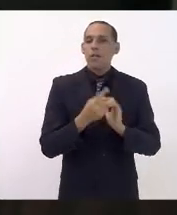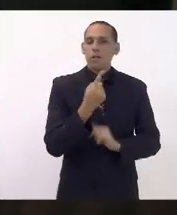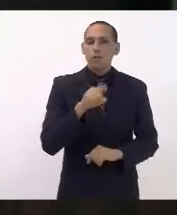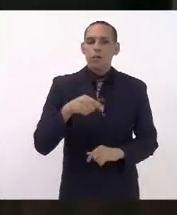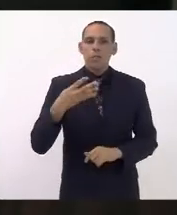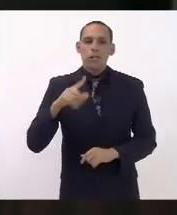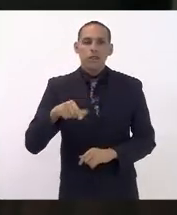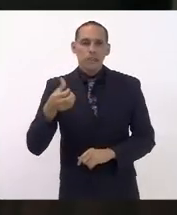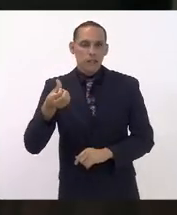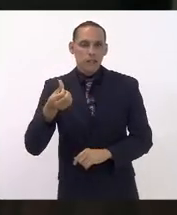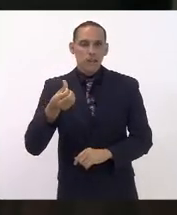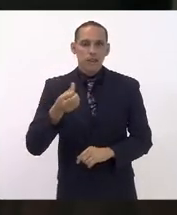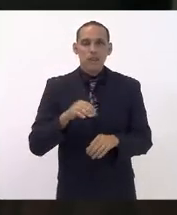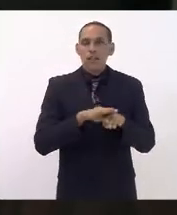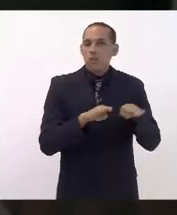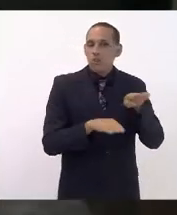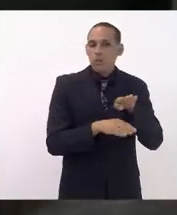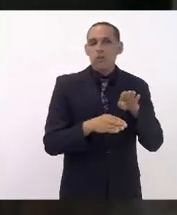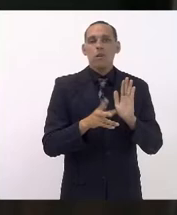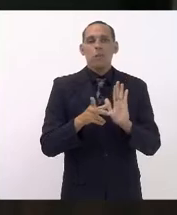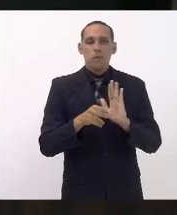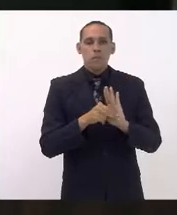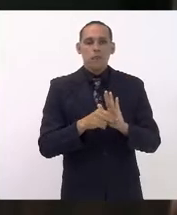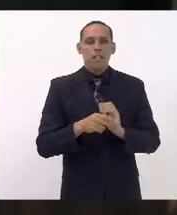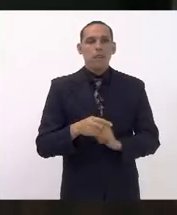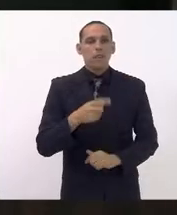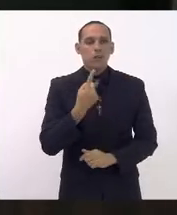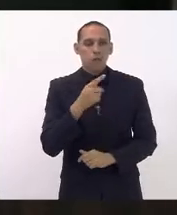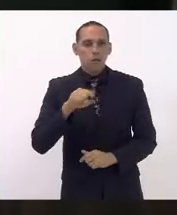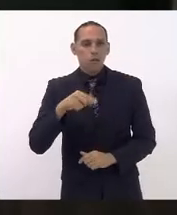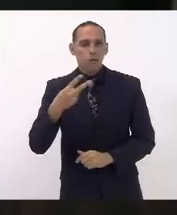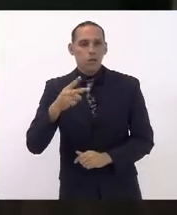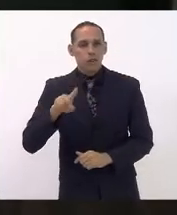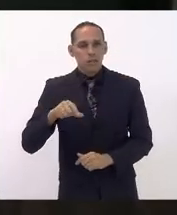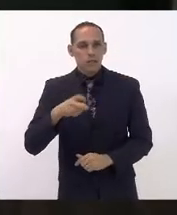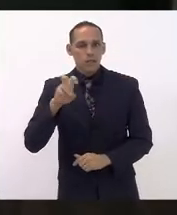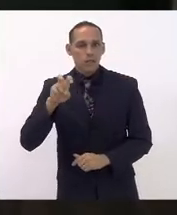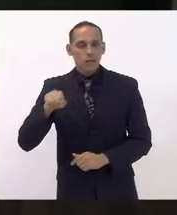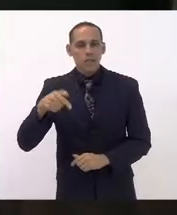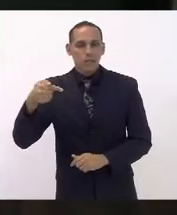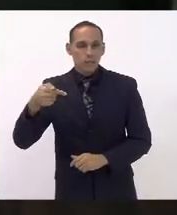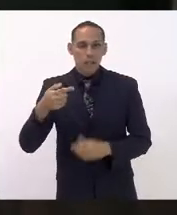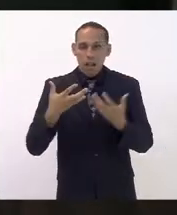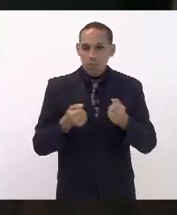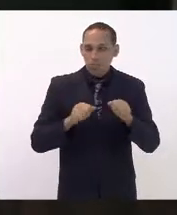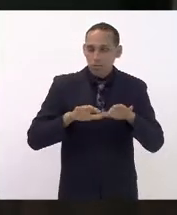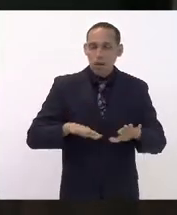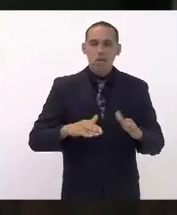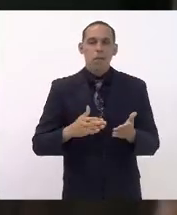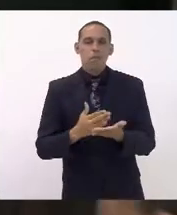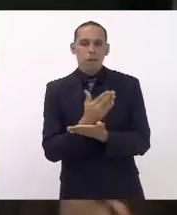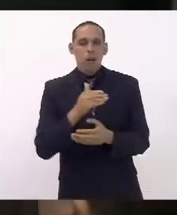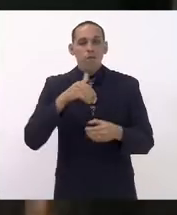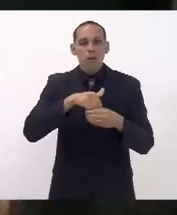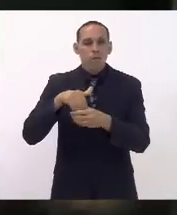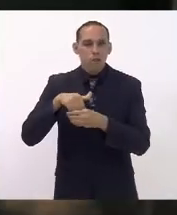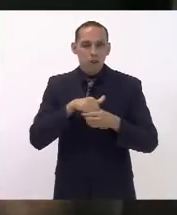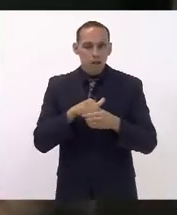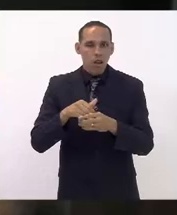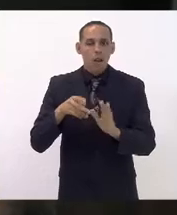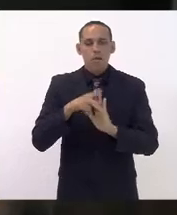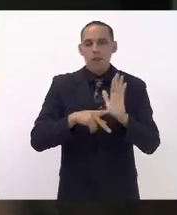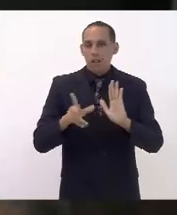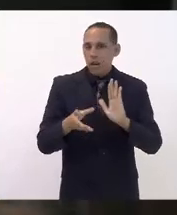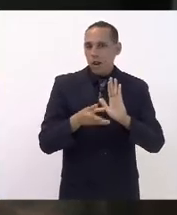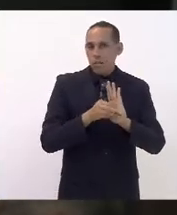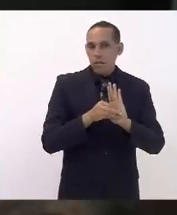favorável com subemenda 2, 3, 5 e 7. Senhores que aprovam, esse como estão aprovado. Em votação, projeto assim emendado. Senhores que